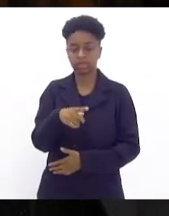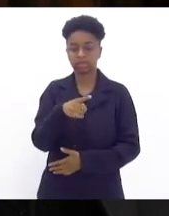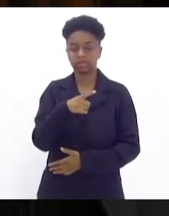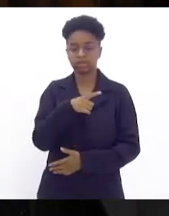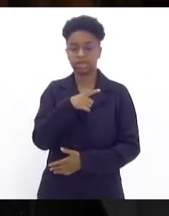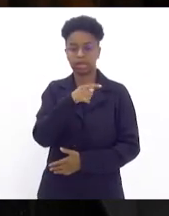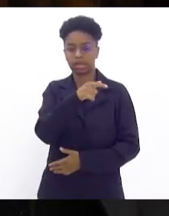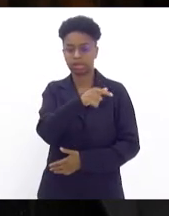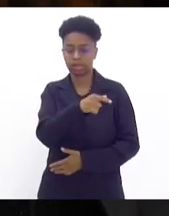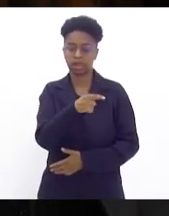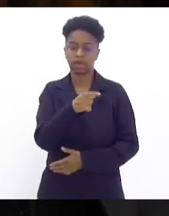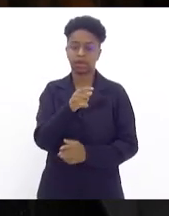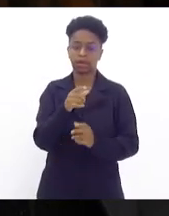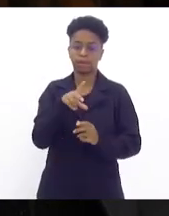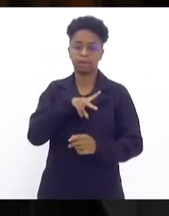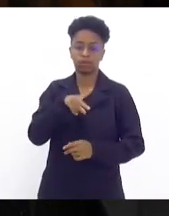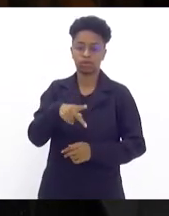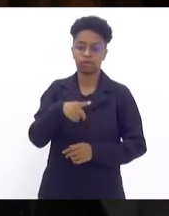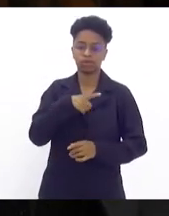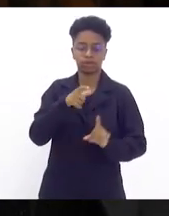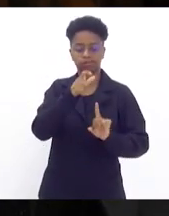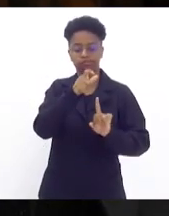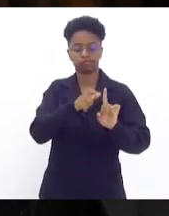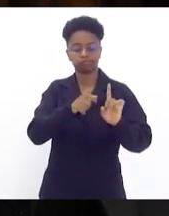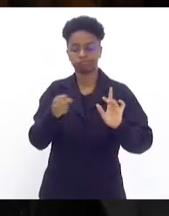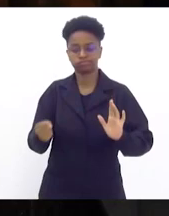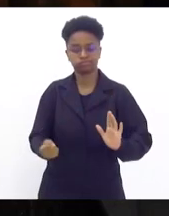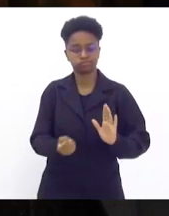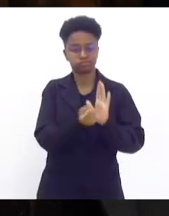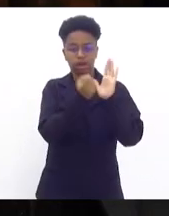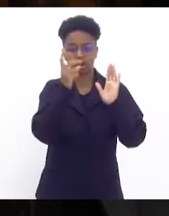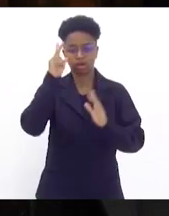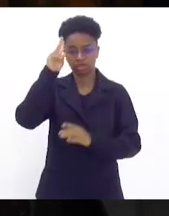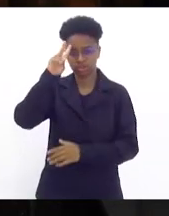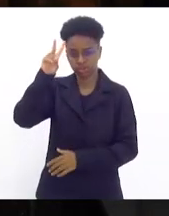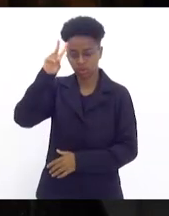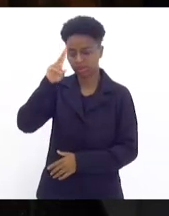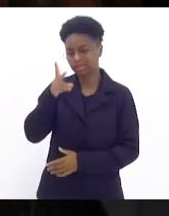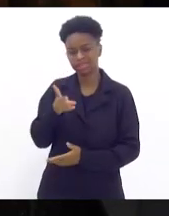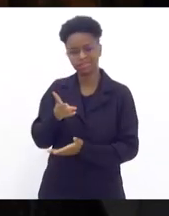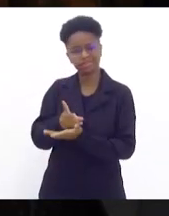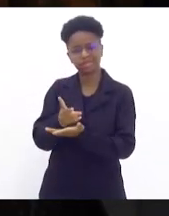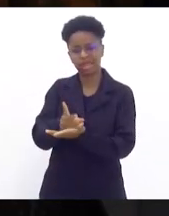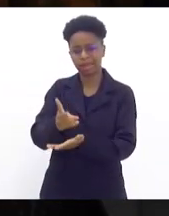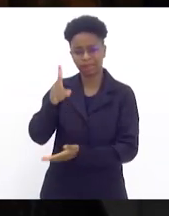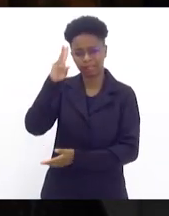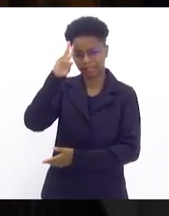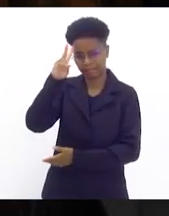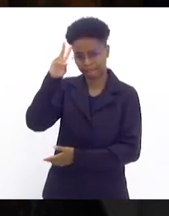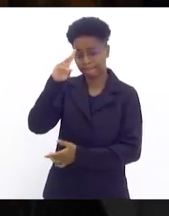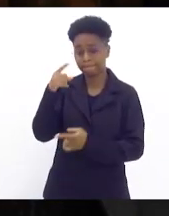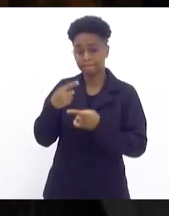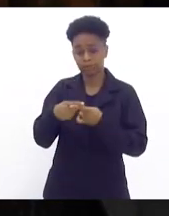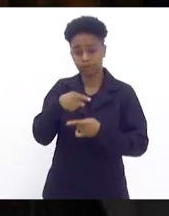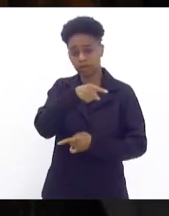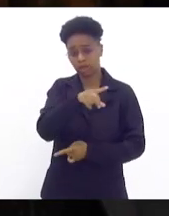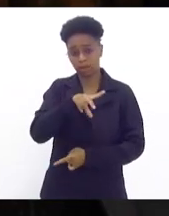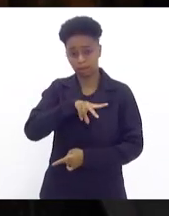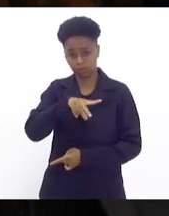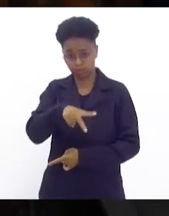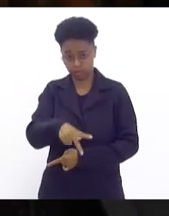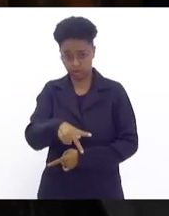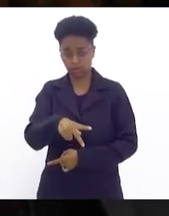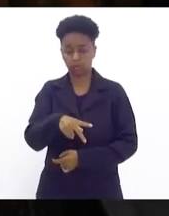figura para Portugal história que sempre muito lembrada Porque Portugal foi objeto